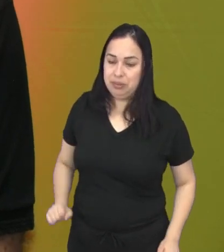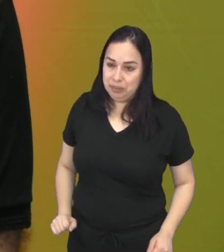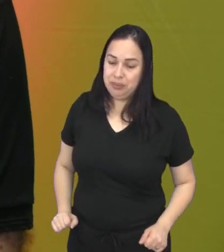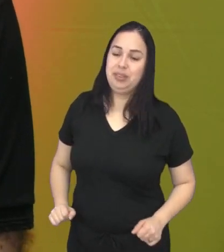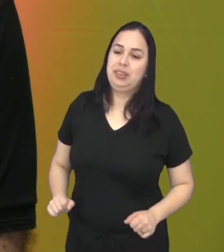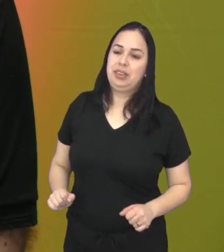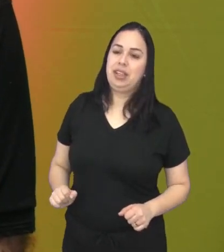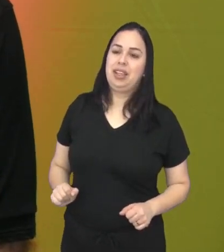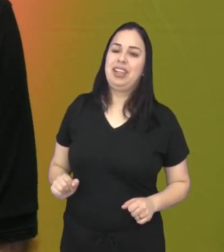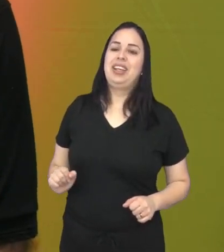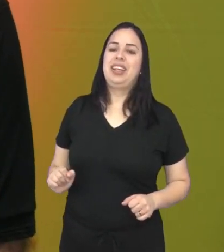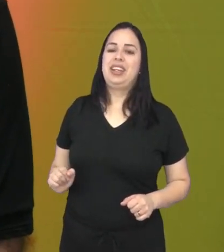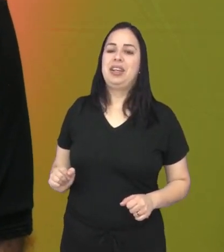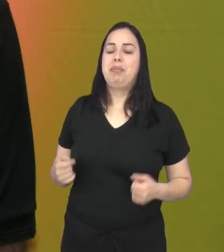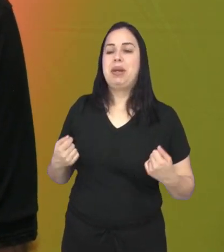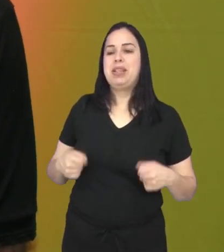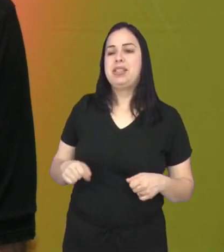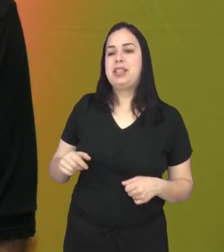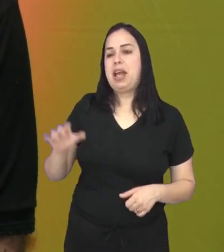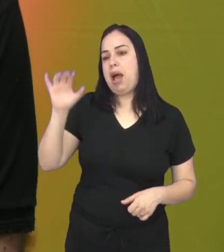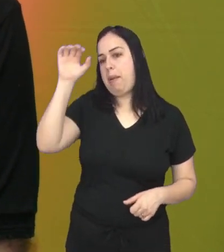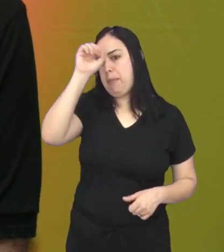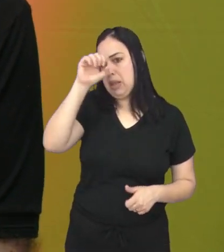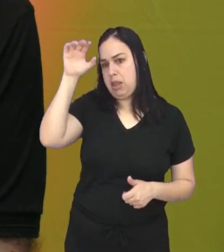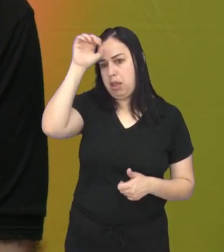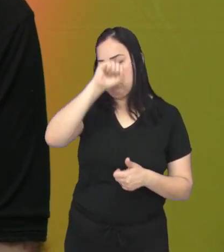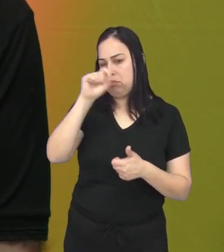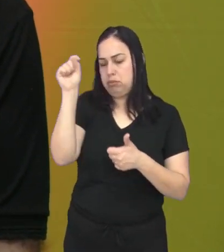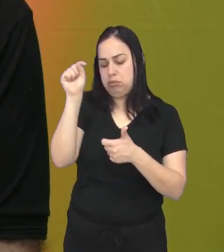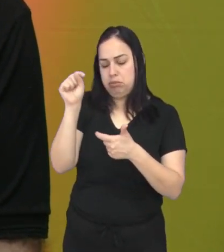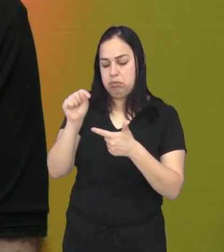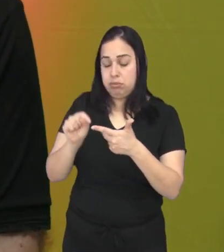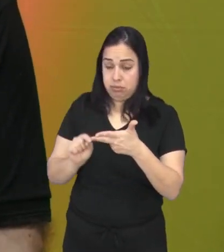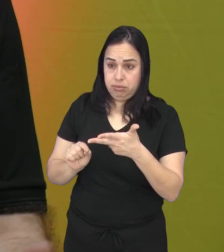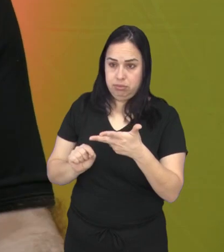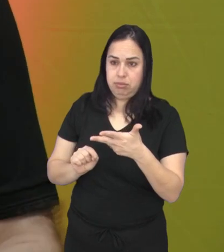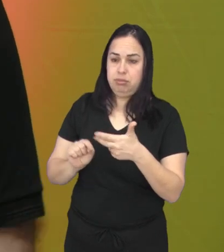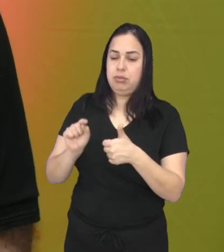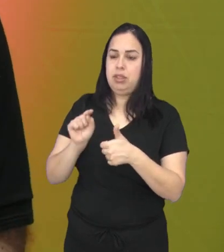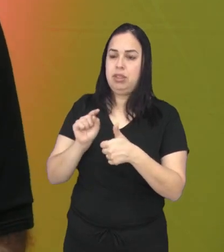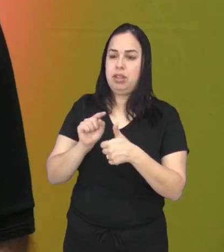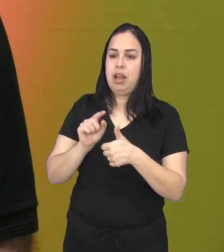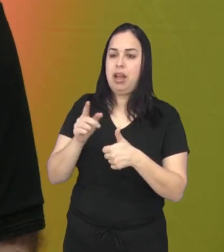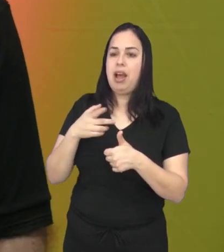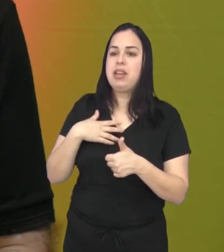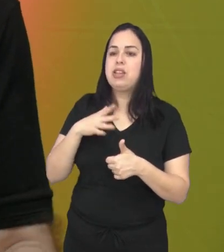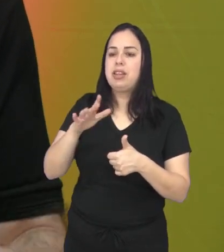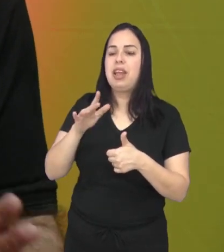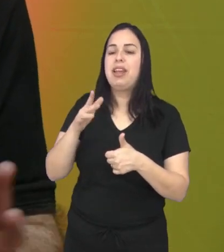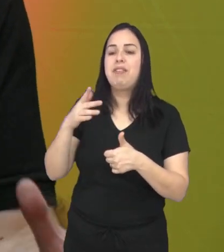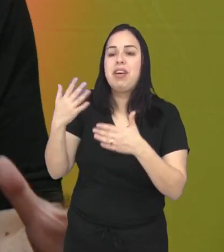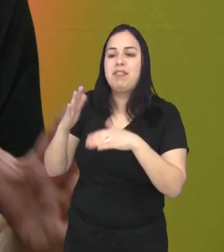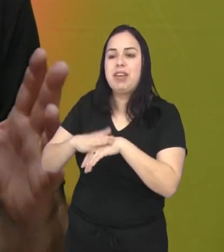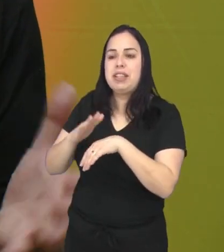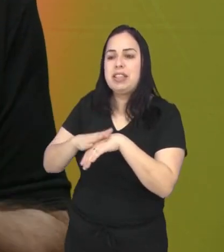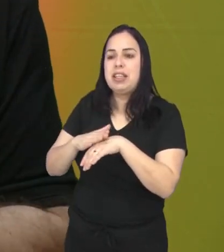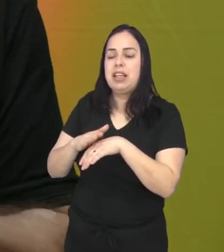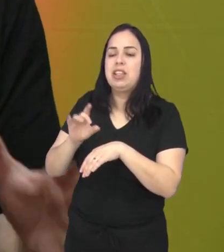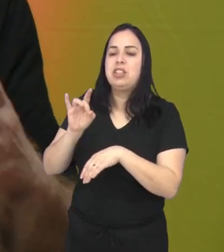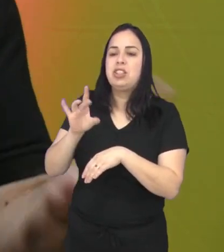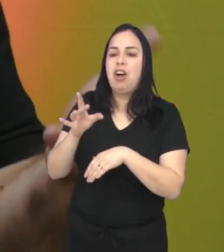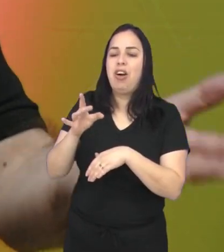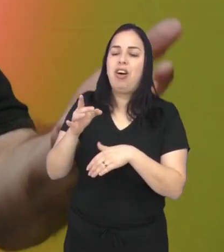negócio é ser muito curioso, entender também que você vai ter que aprender várias coisas, vai ter que fazer. O produtor é um pouco a